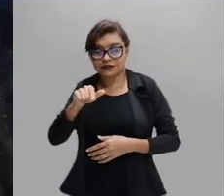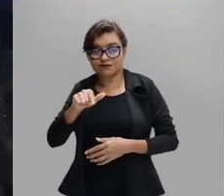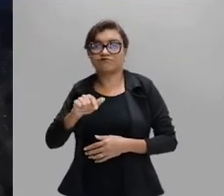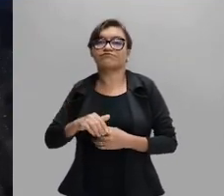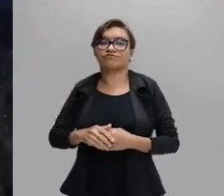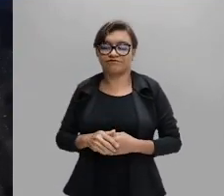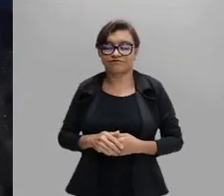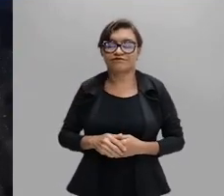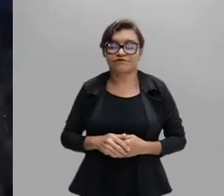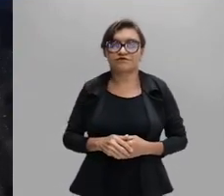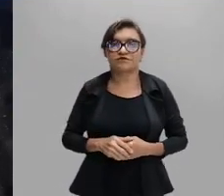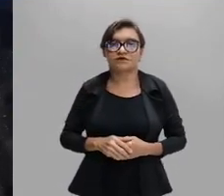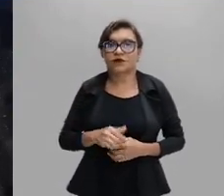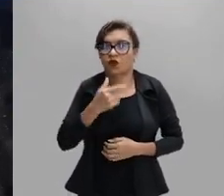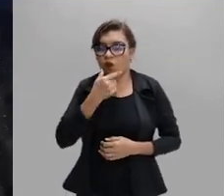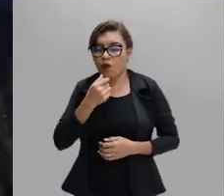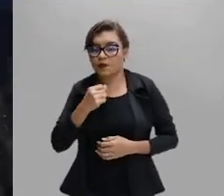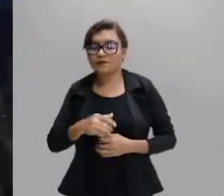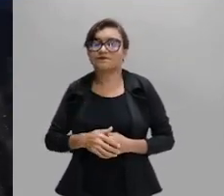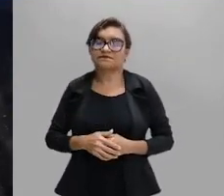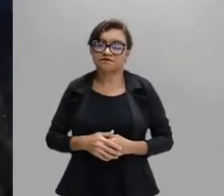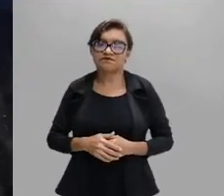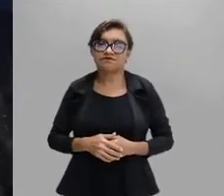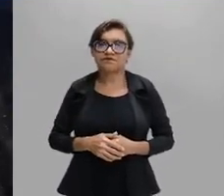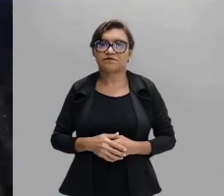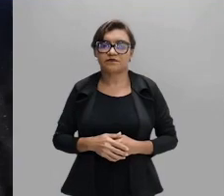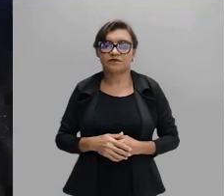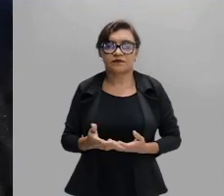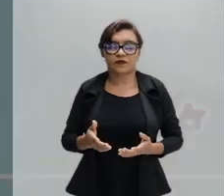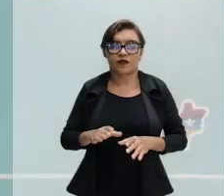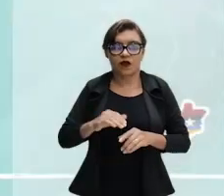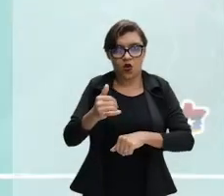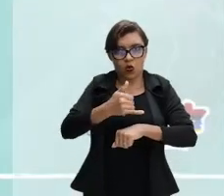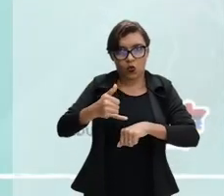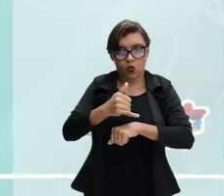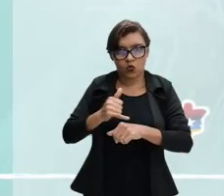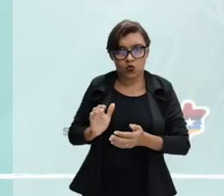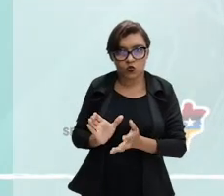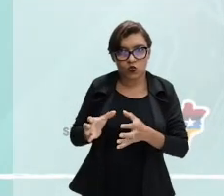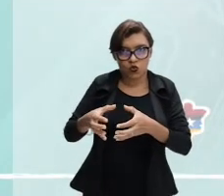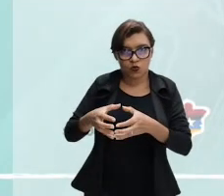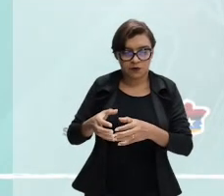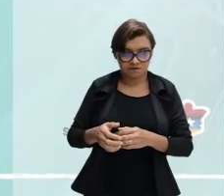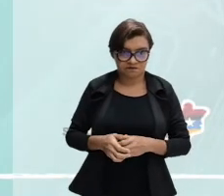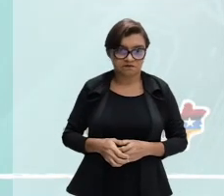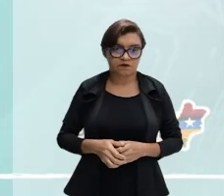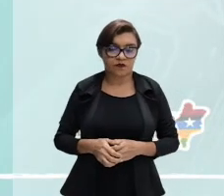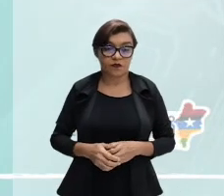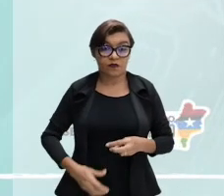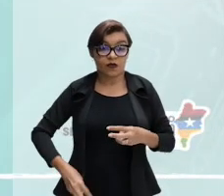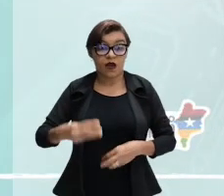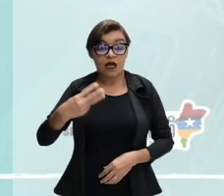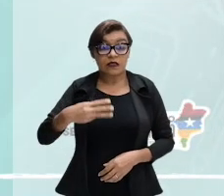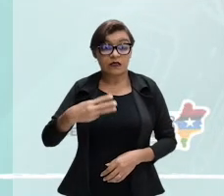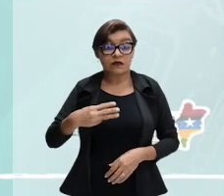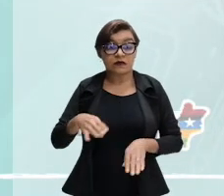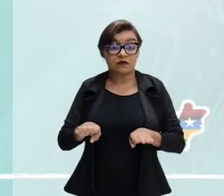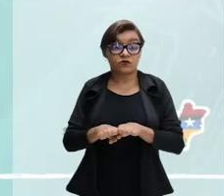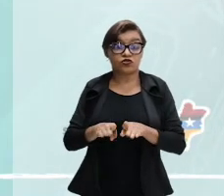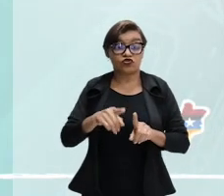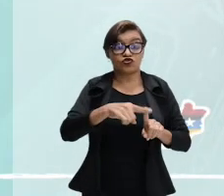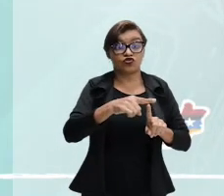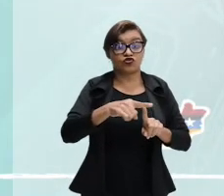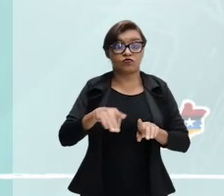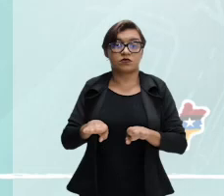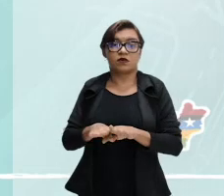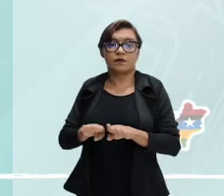formato de maçã, onde acontece mais acúmulo de gordura. Nós temos aí no terceiro tipo de obesidade, que é